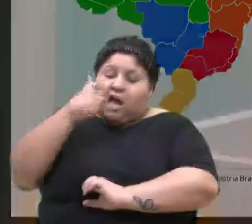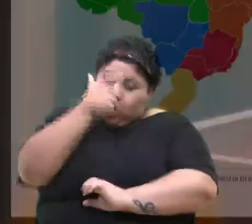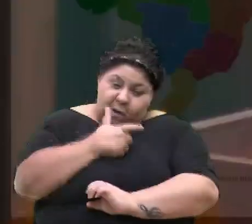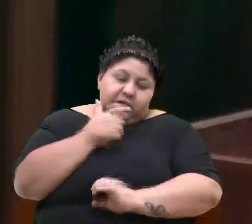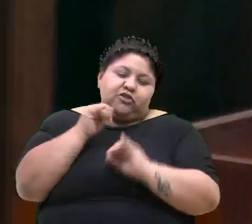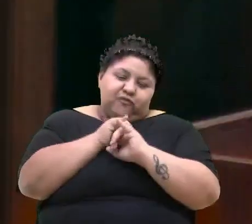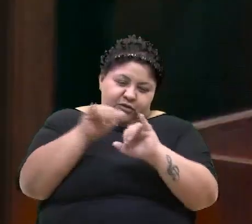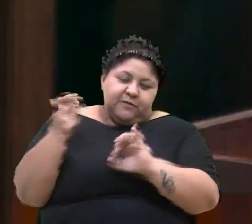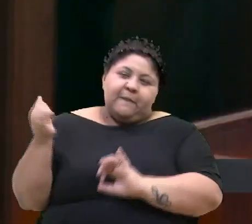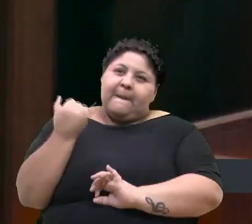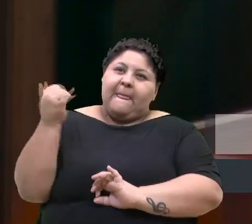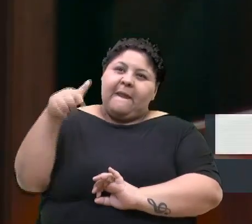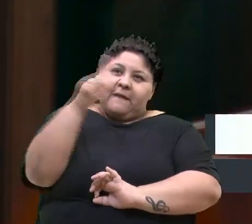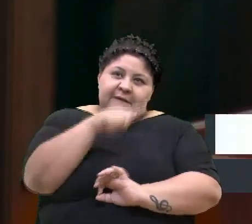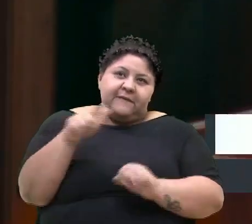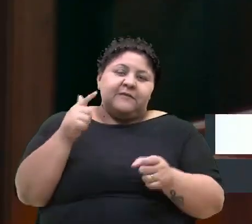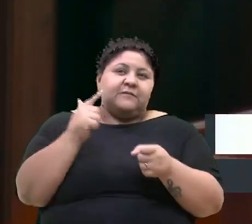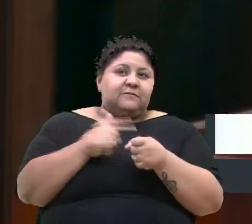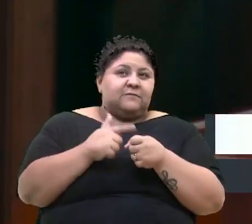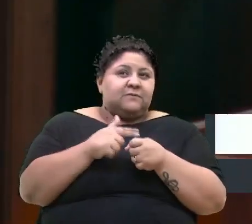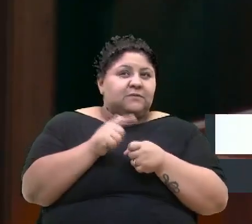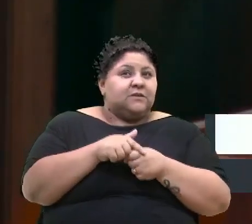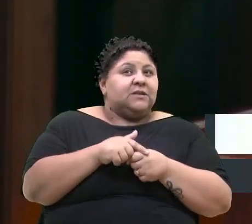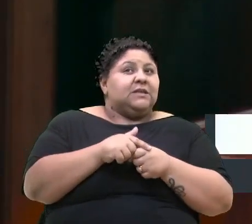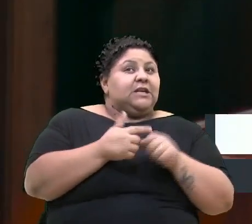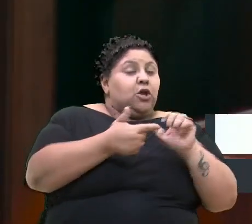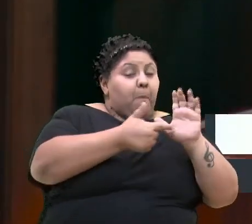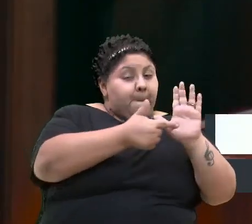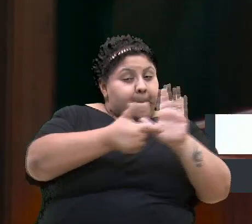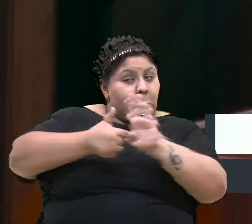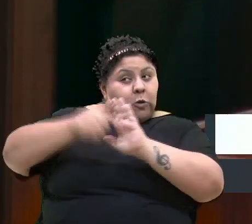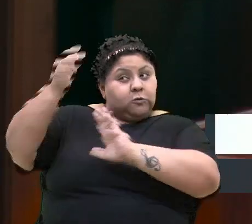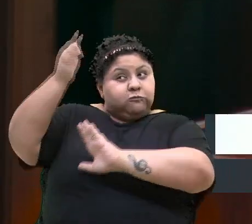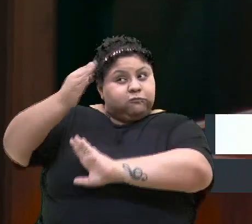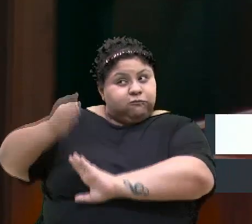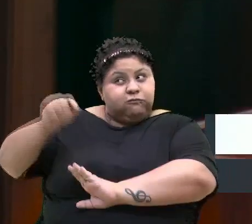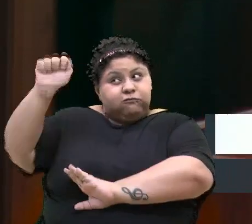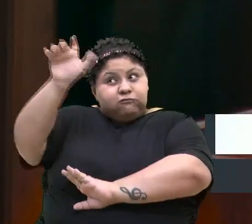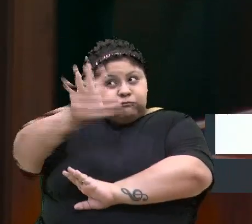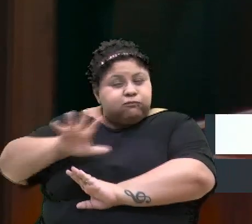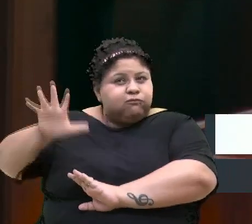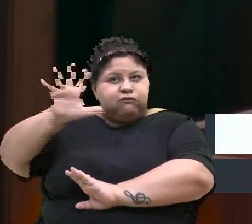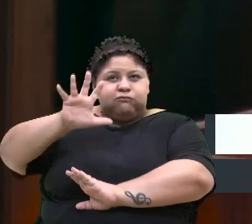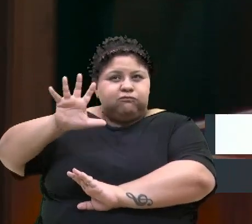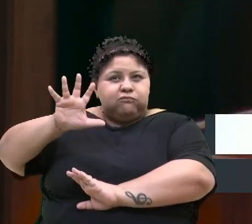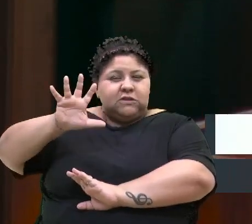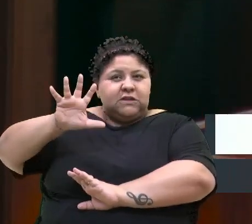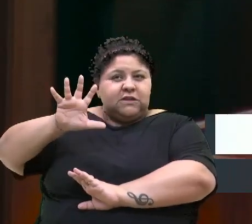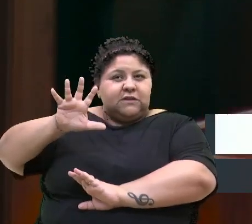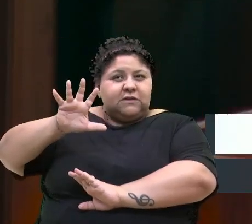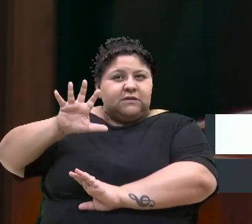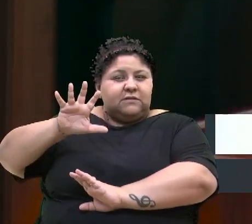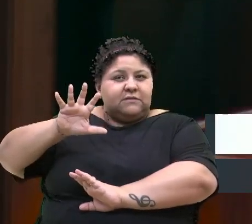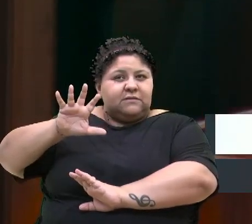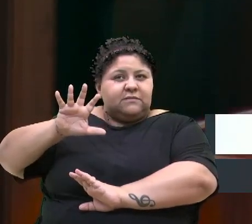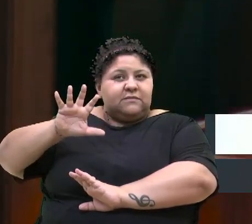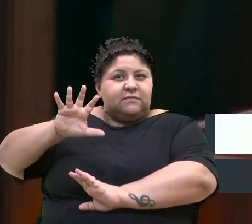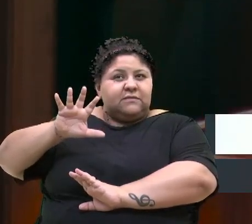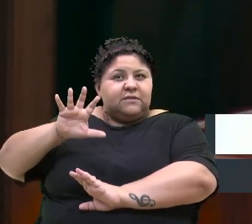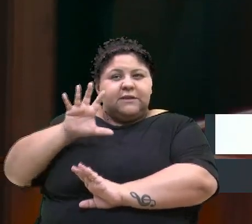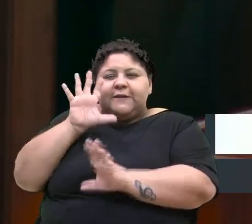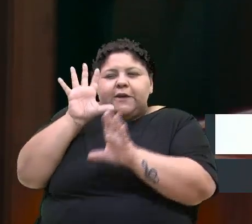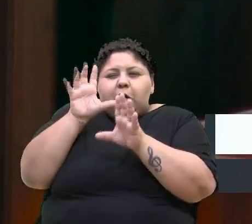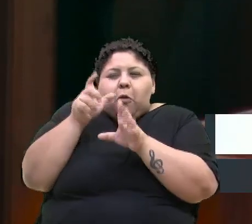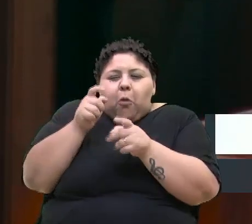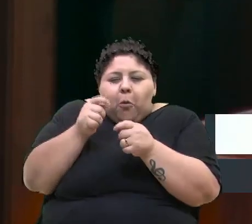importantes. A nossa cidade está no cenário nacional, de maneira absolutamente